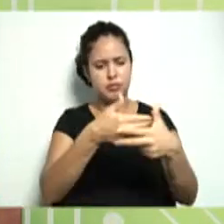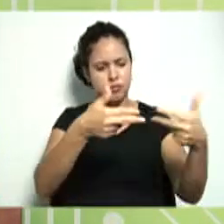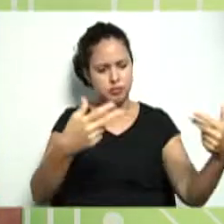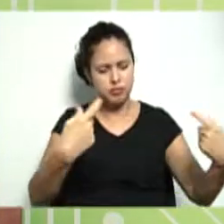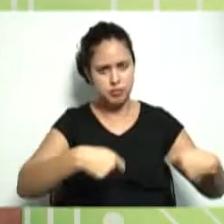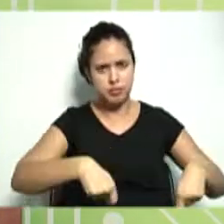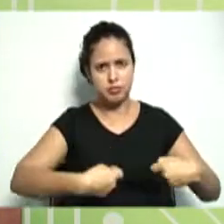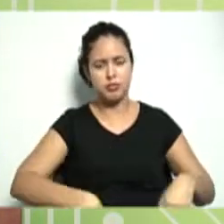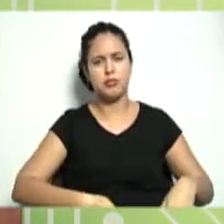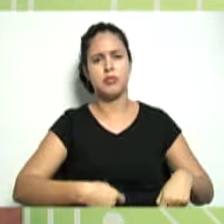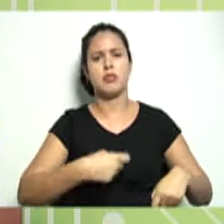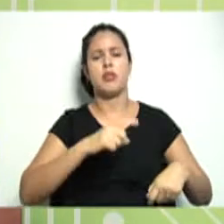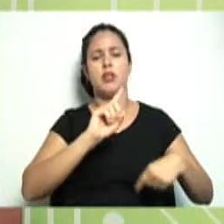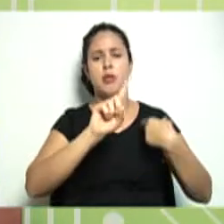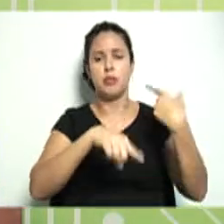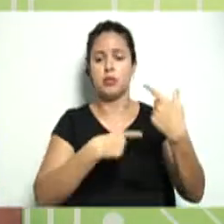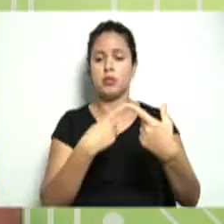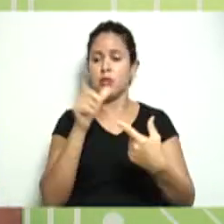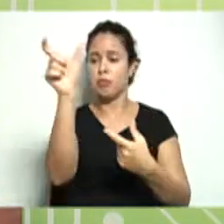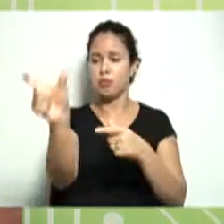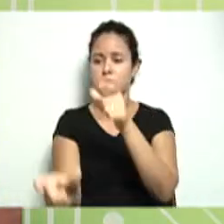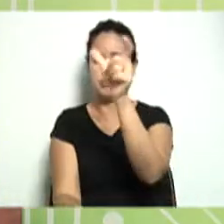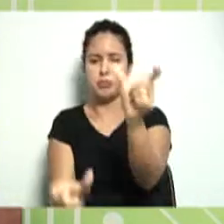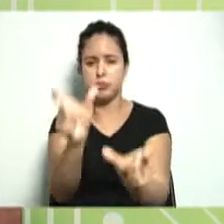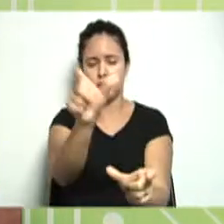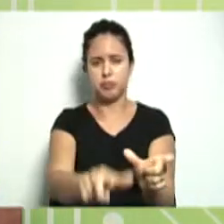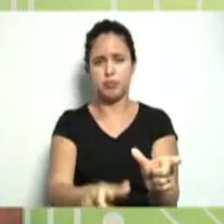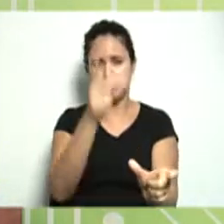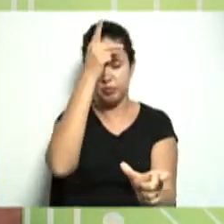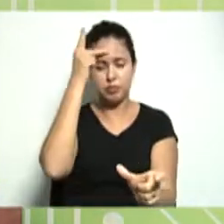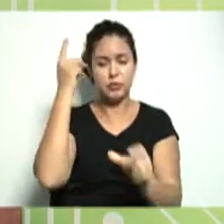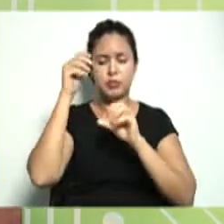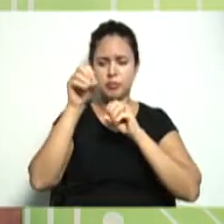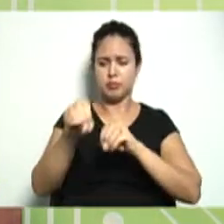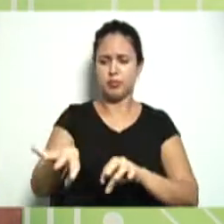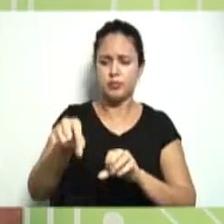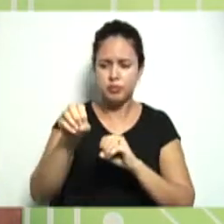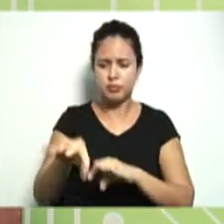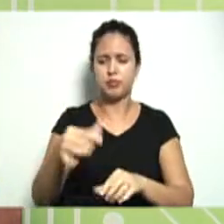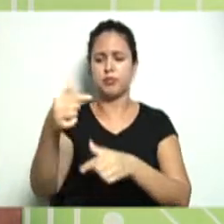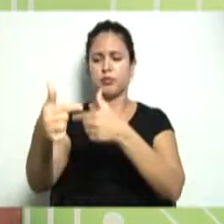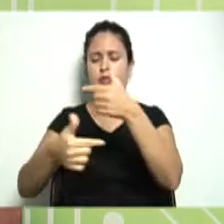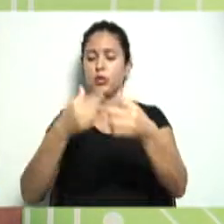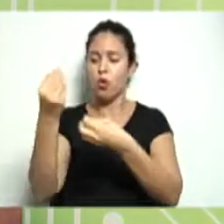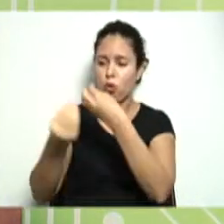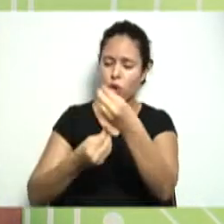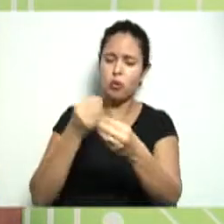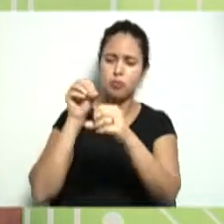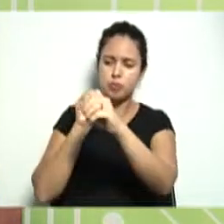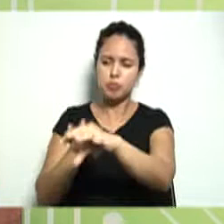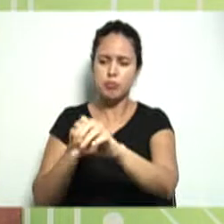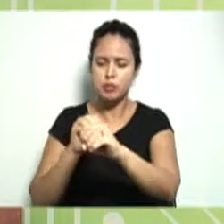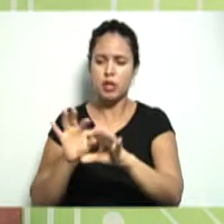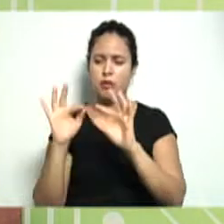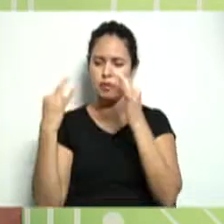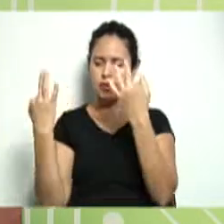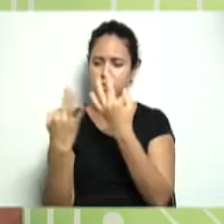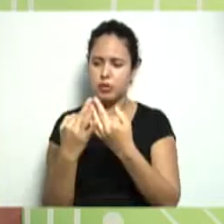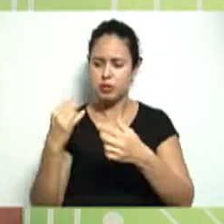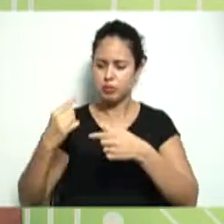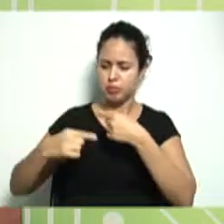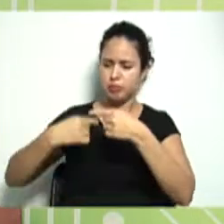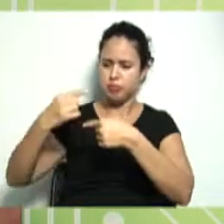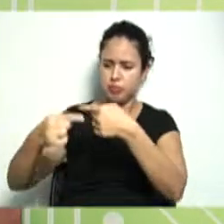necessitavam. E aí eles ensinavam aos outros homens, aos seus filhos, aos seus netos, aos seus bisnetos, como